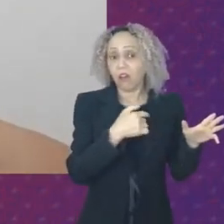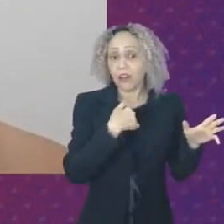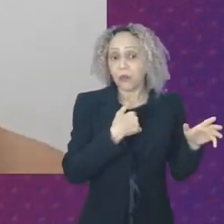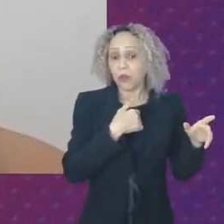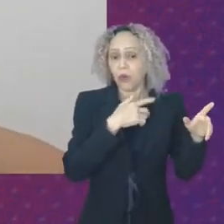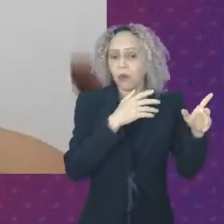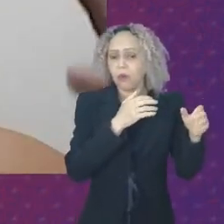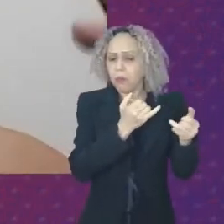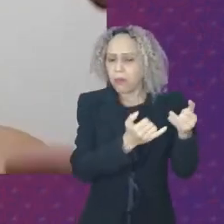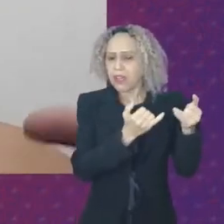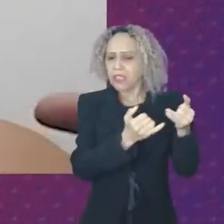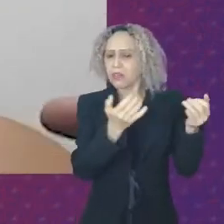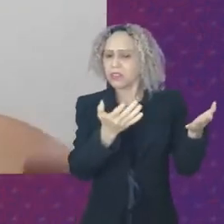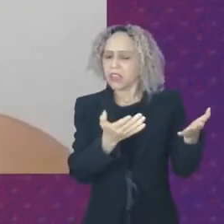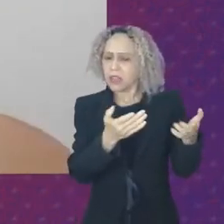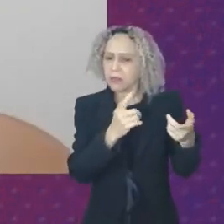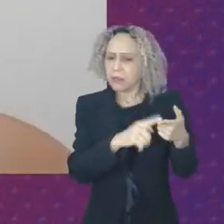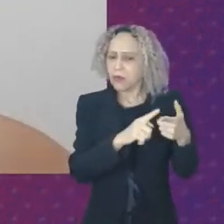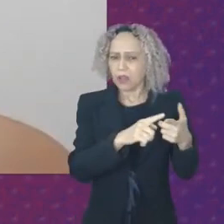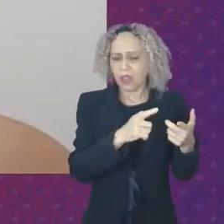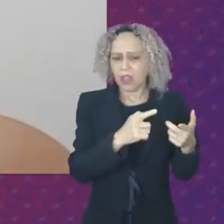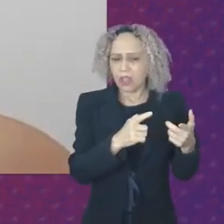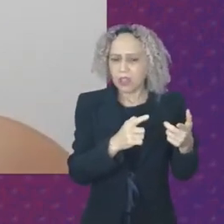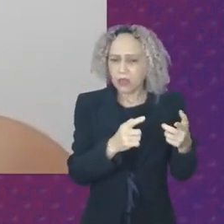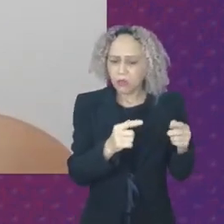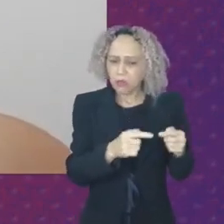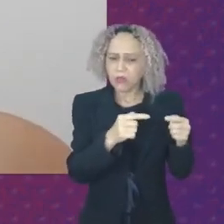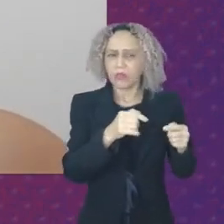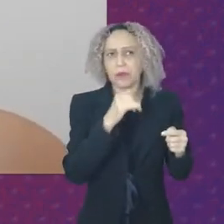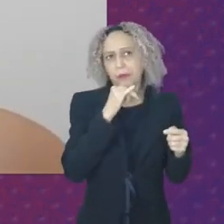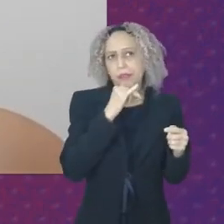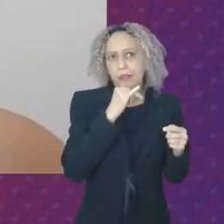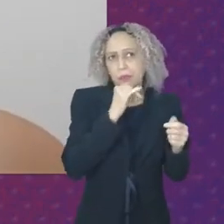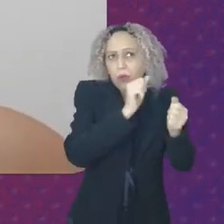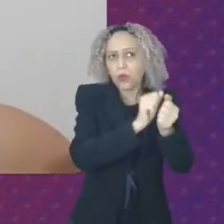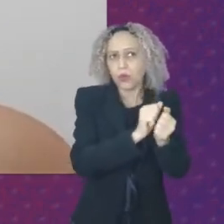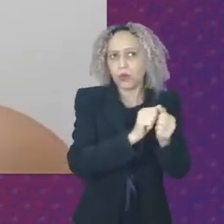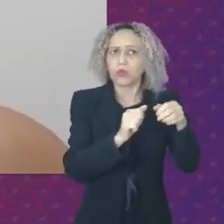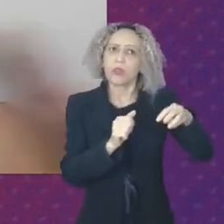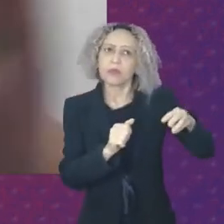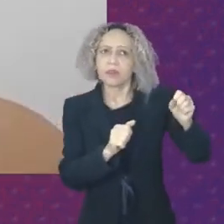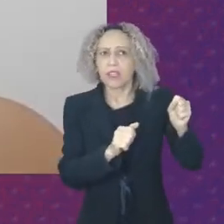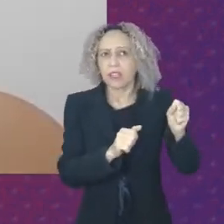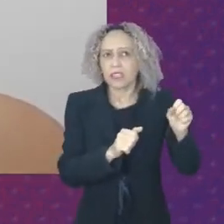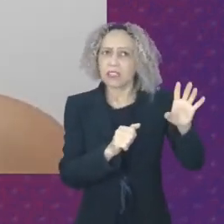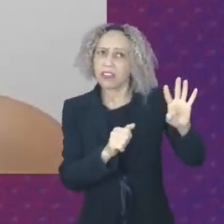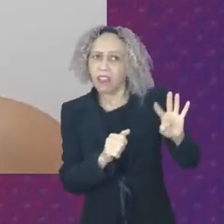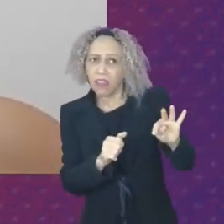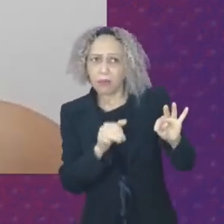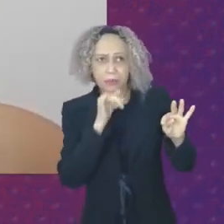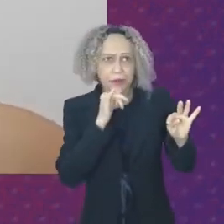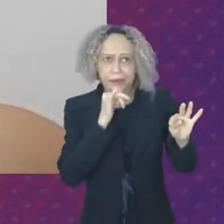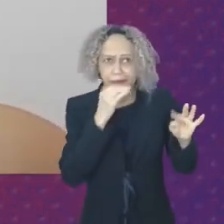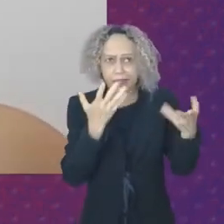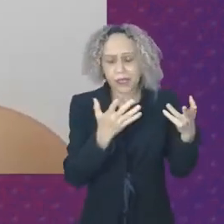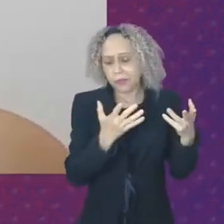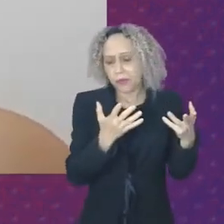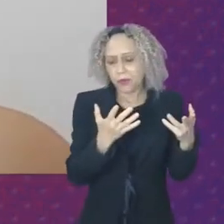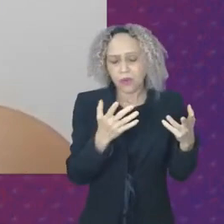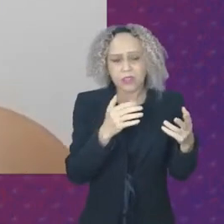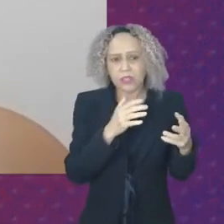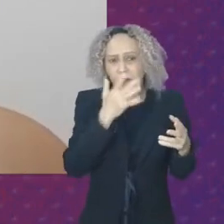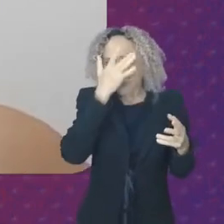no dia a dia da sociedade, que constrói com o povo, que cria essa identificação, facilmente pode se encaixar